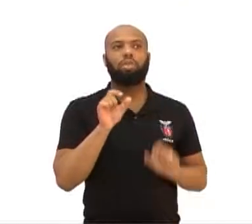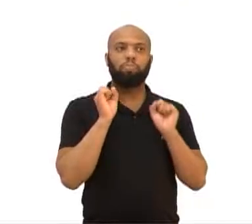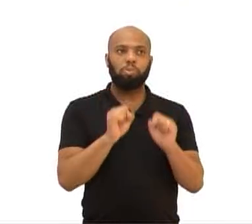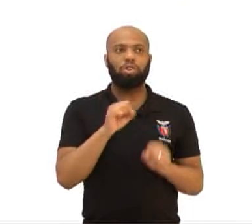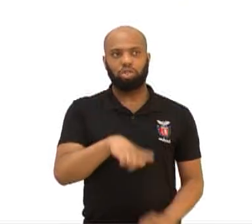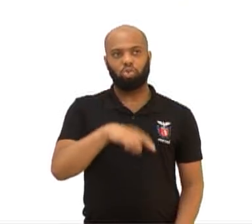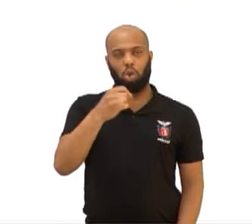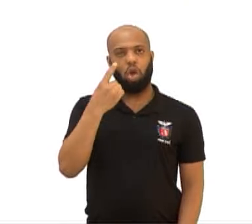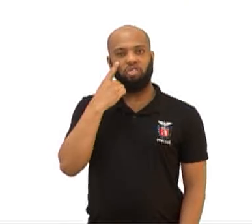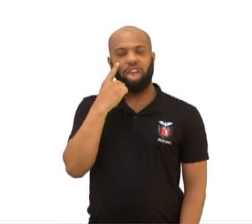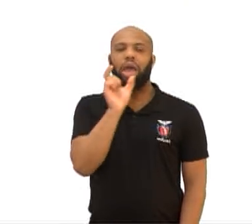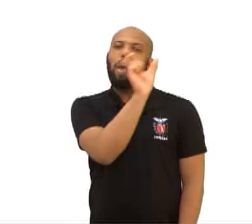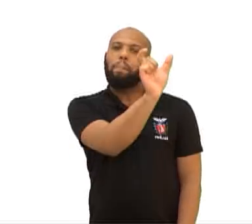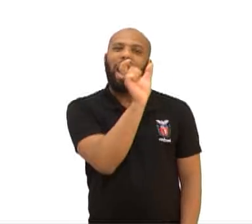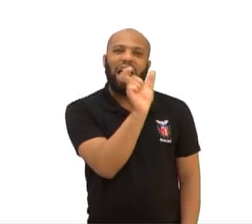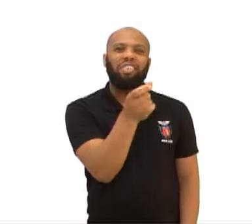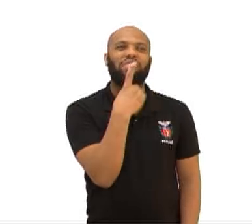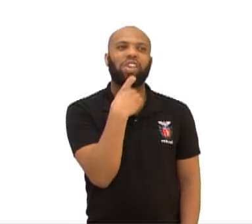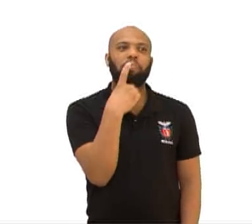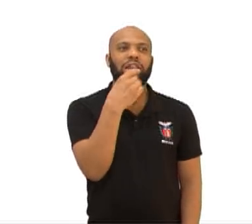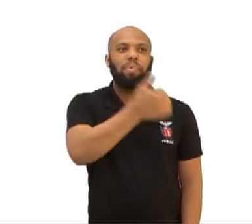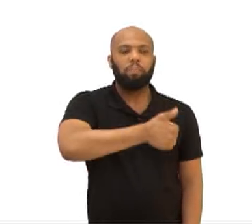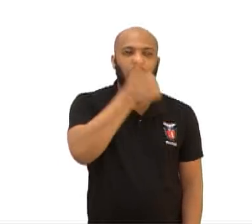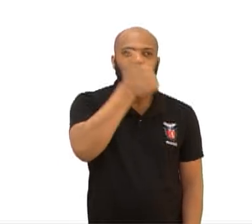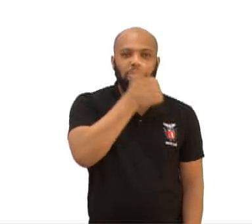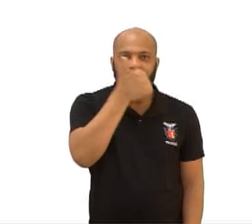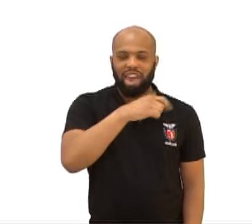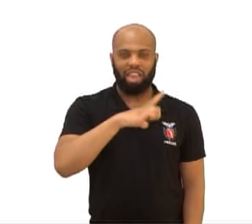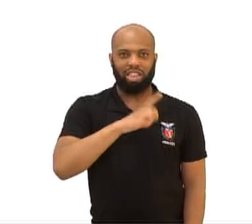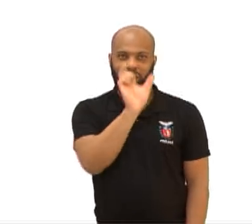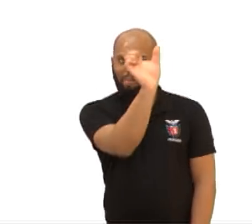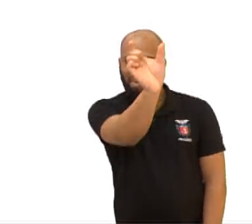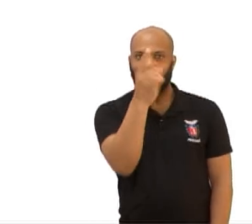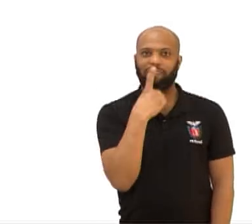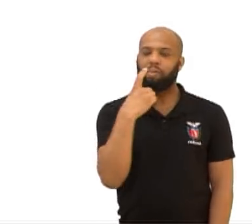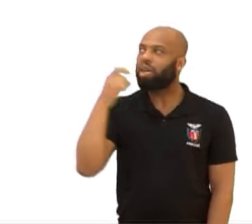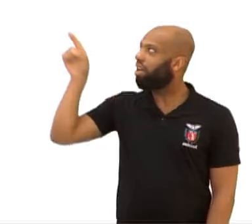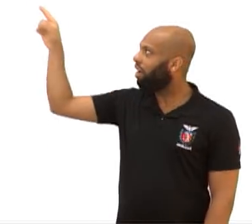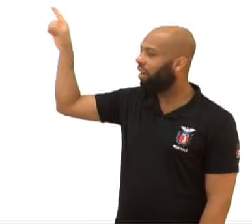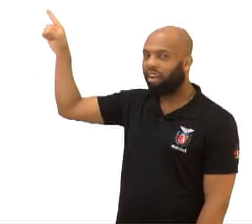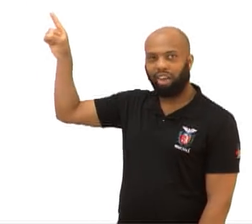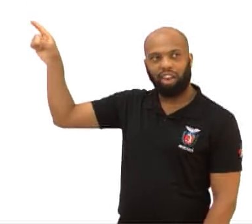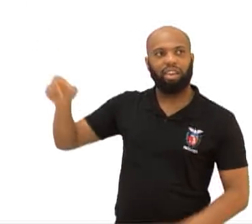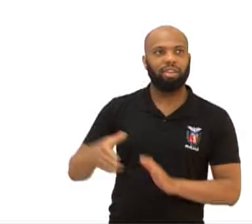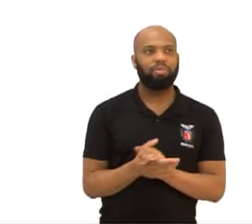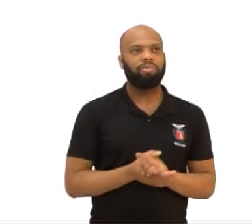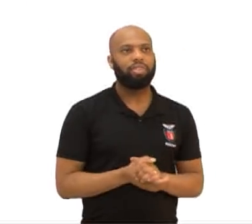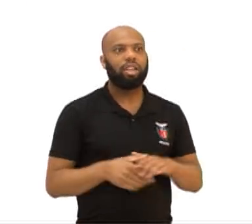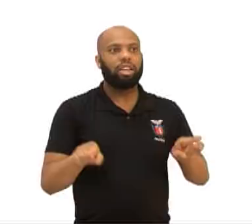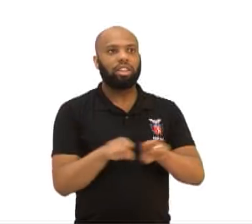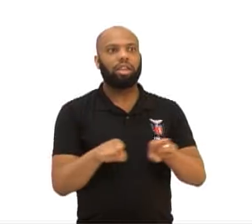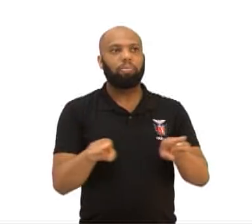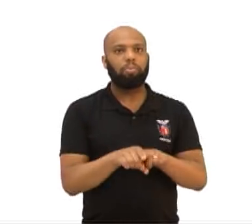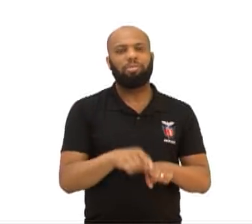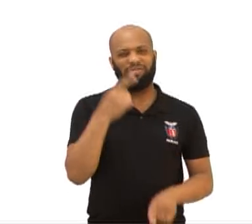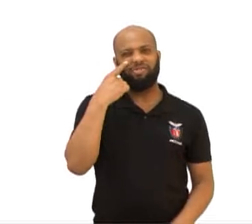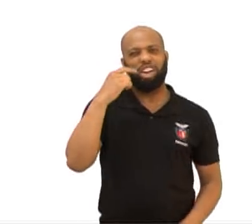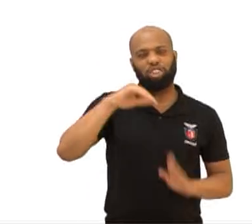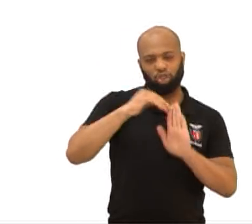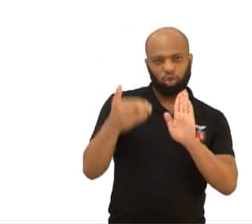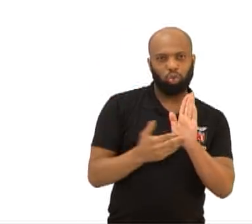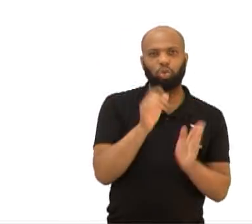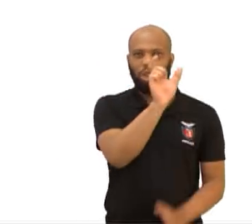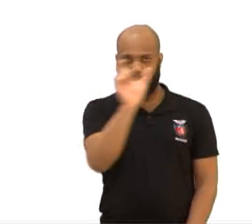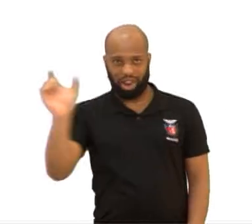marcado inculcaram-me, observem que eu grafei na cor vermelha, né, essa palavra. Designar